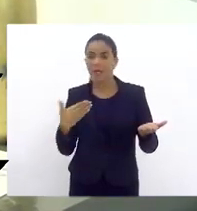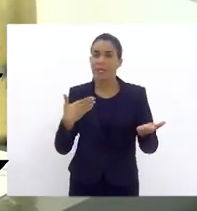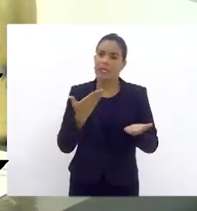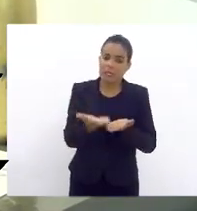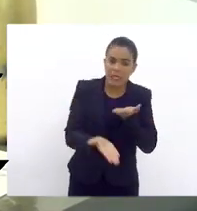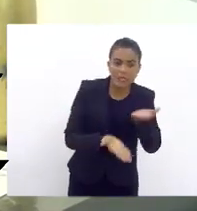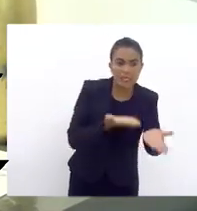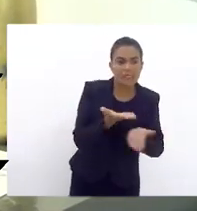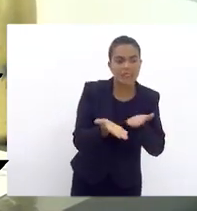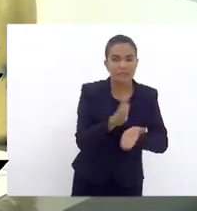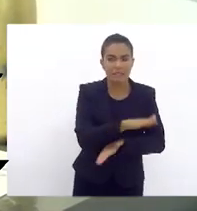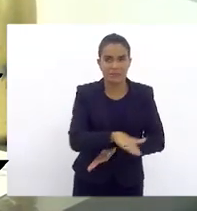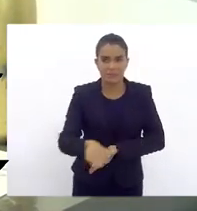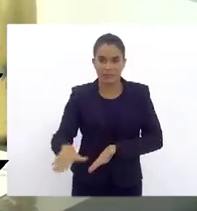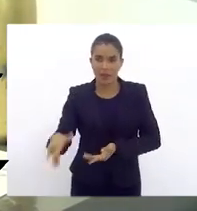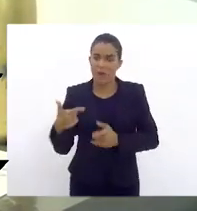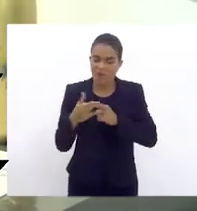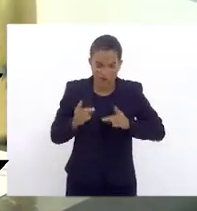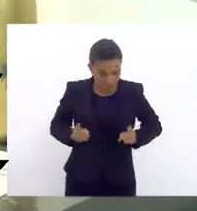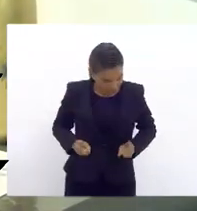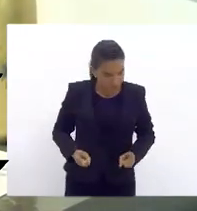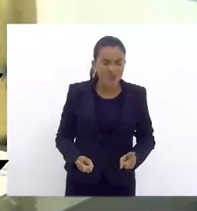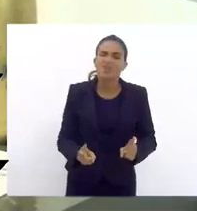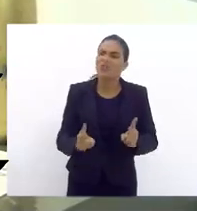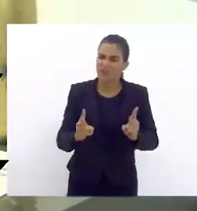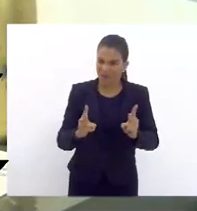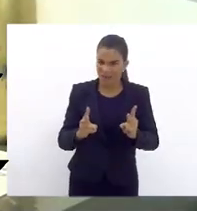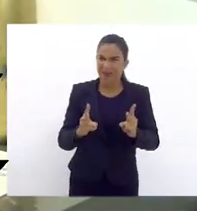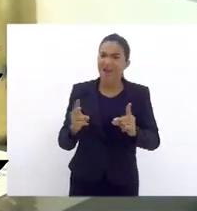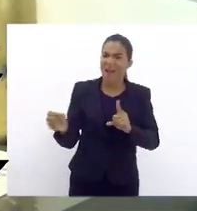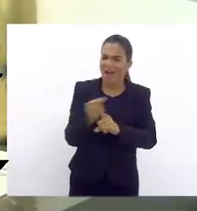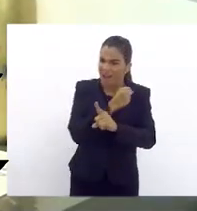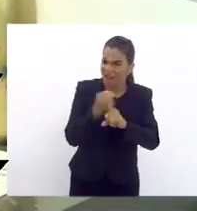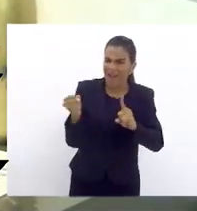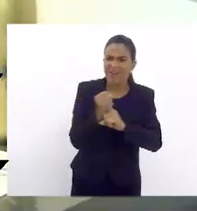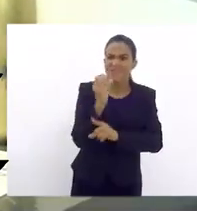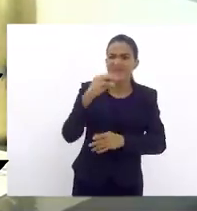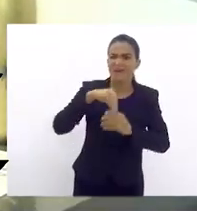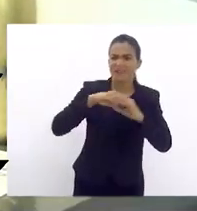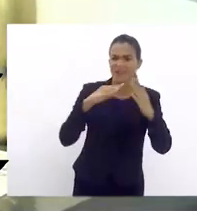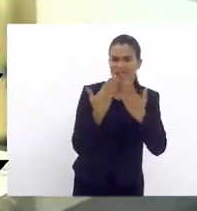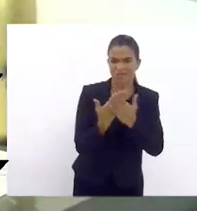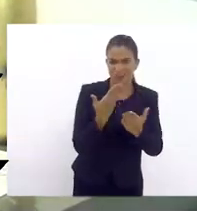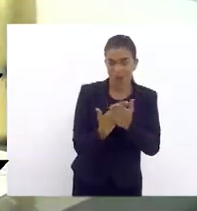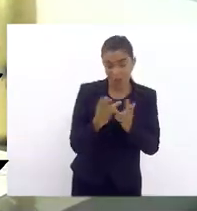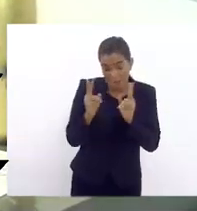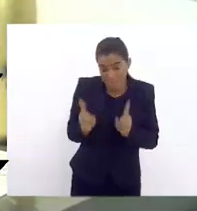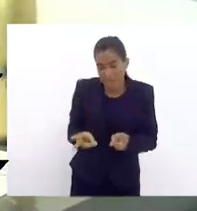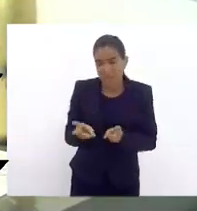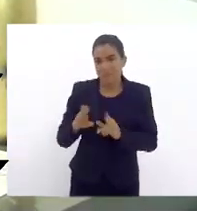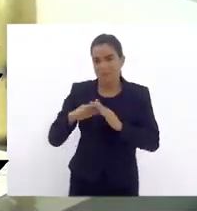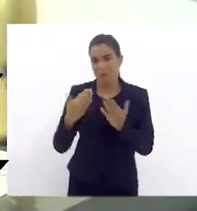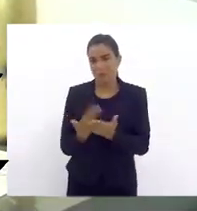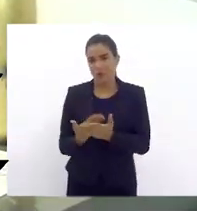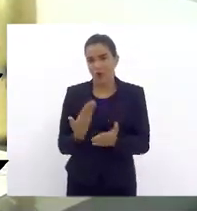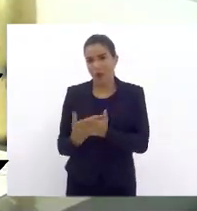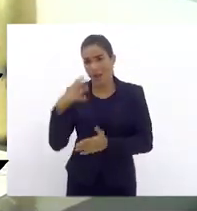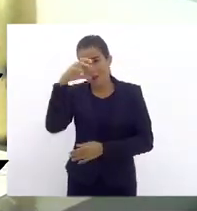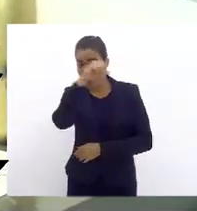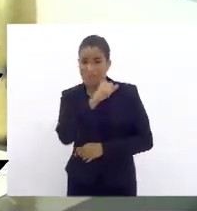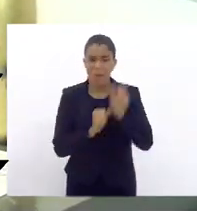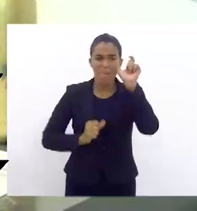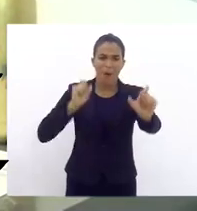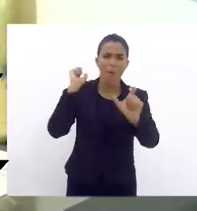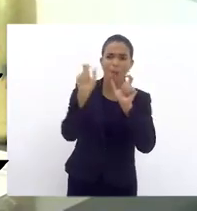essas crianças porque vai continuar agressão na escola vindo da própria escola lá que ele aprendeu agredir com